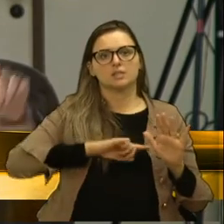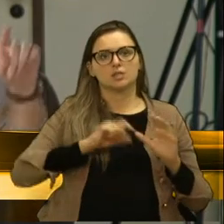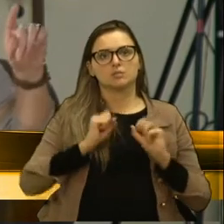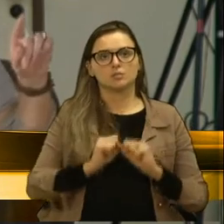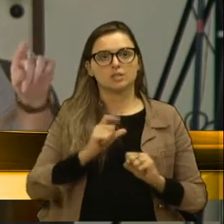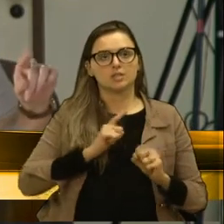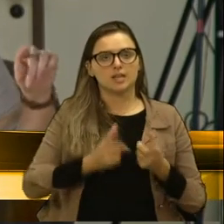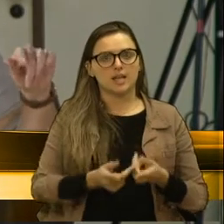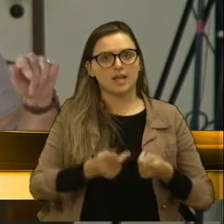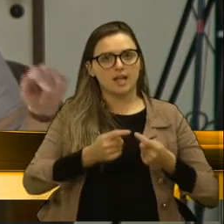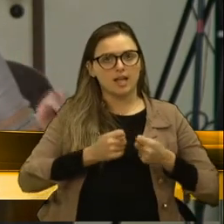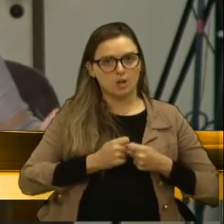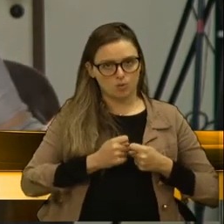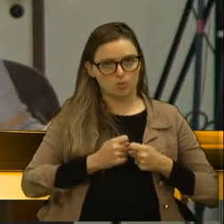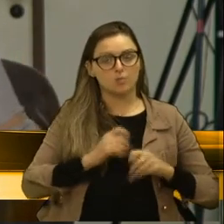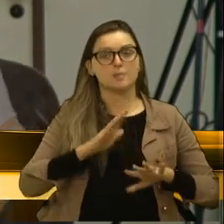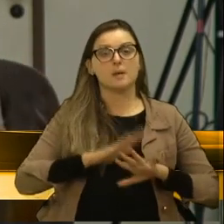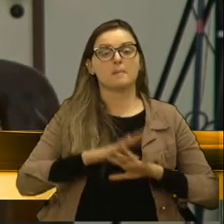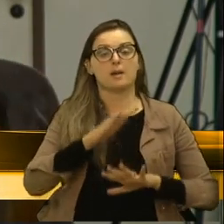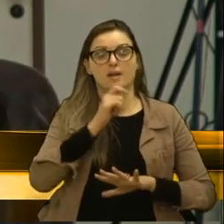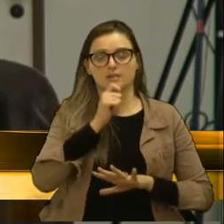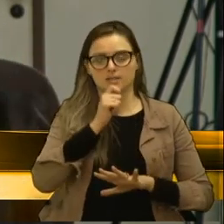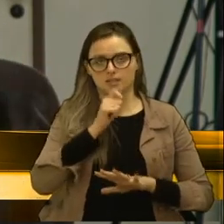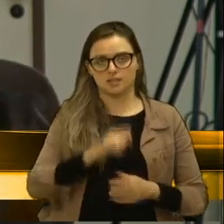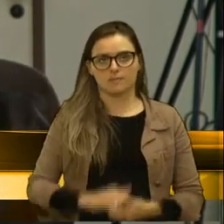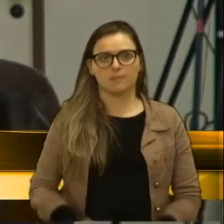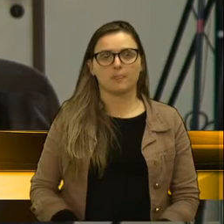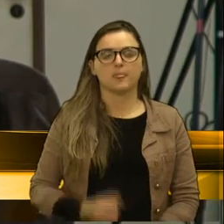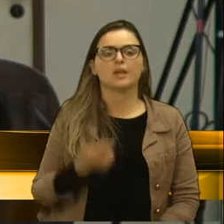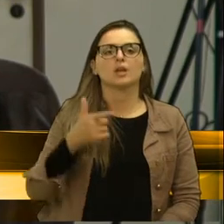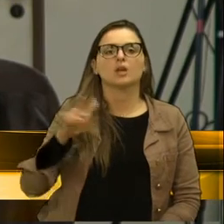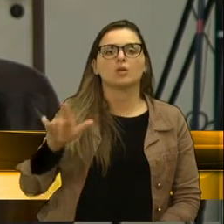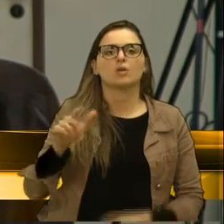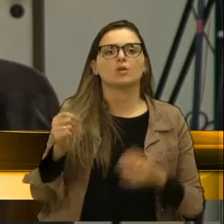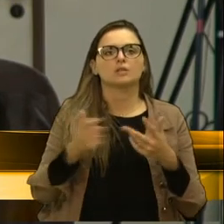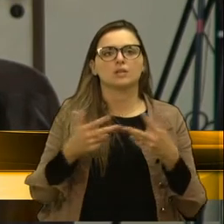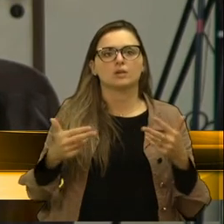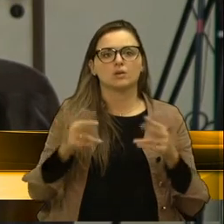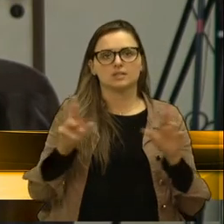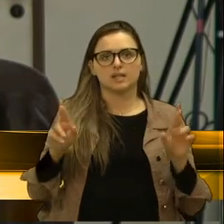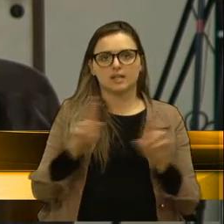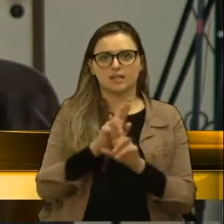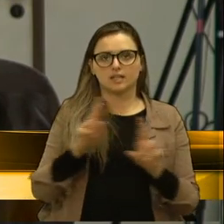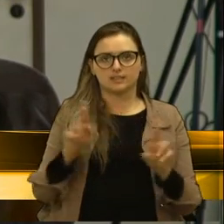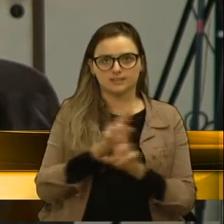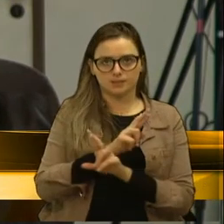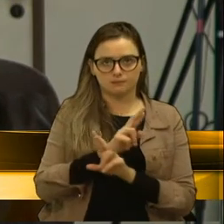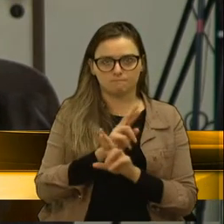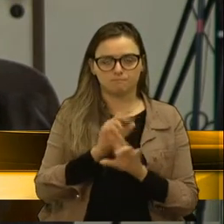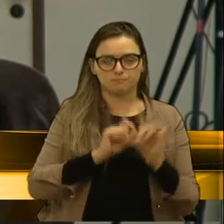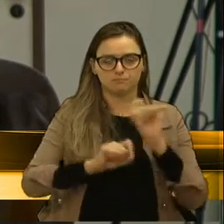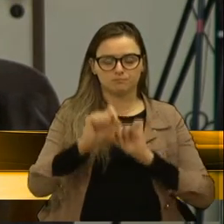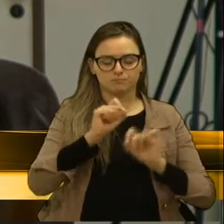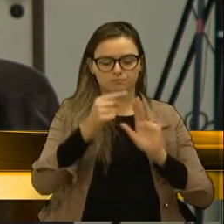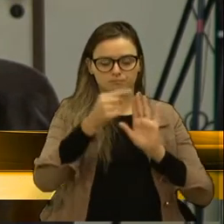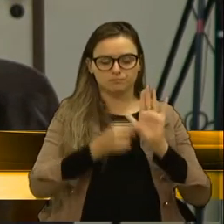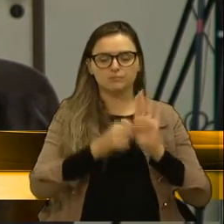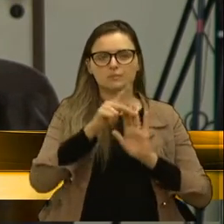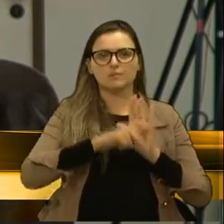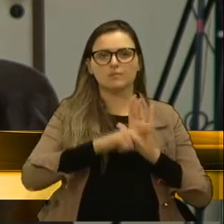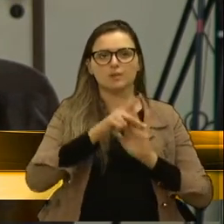economia maior do que a gente teve. Outra questão, então, em relação a esse projeto,